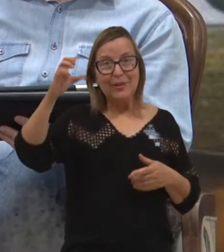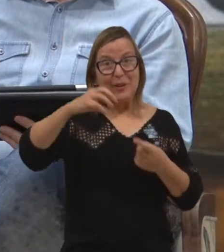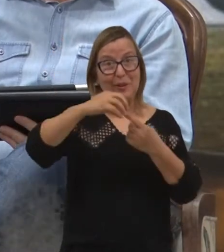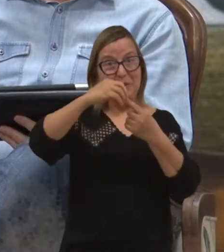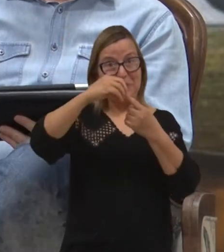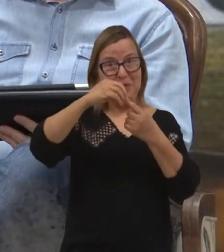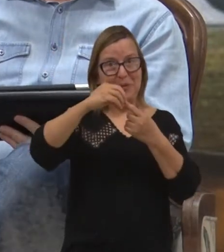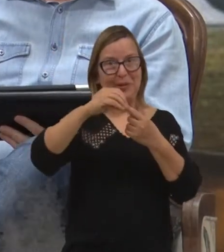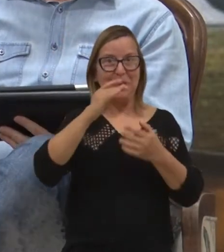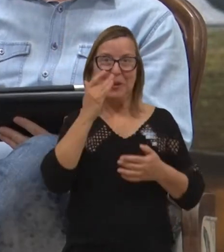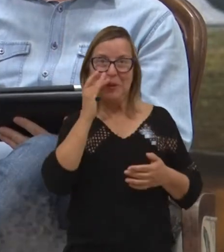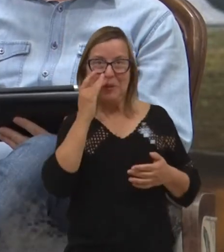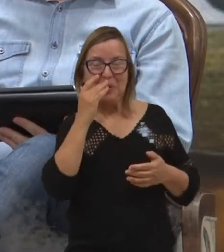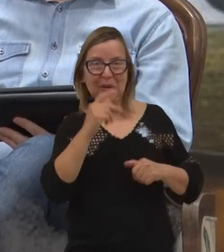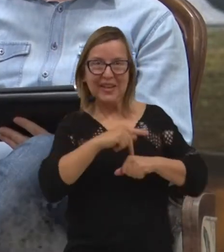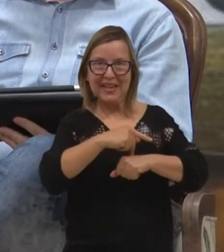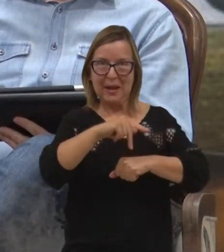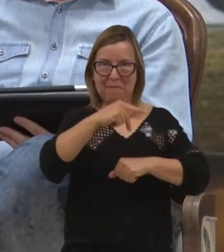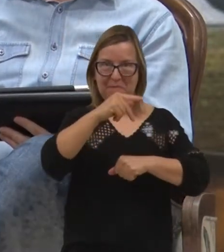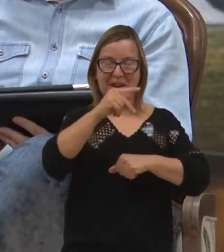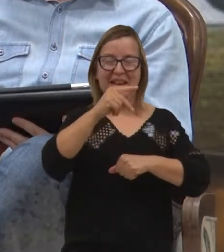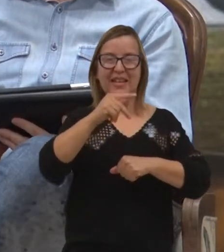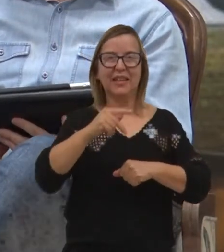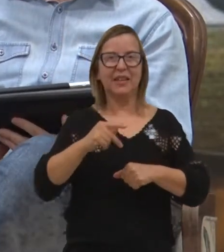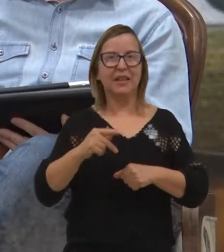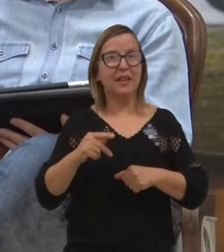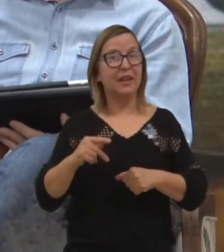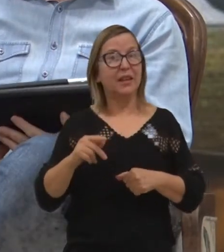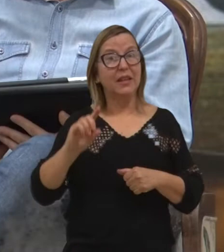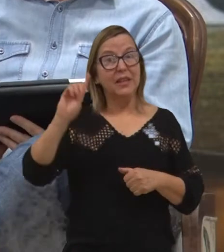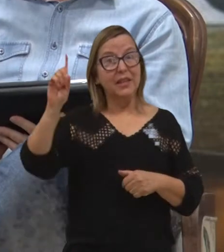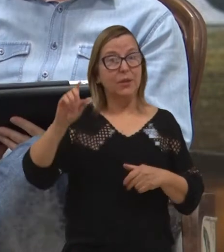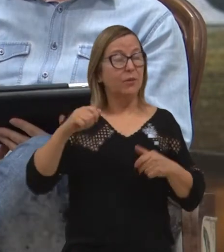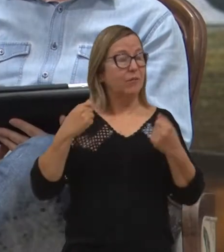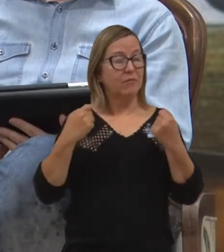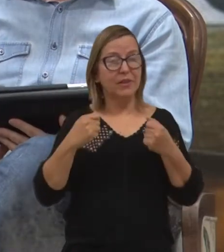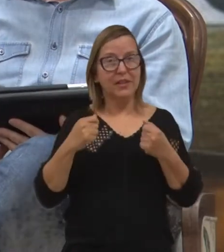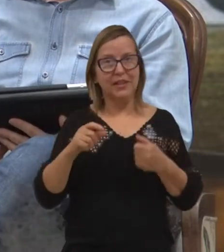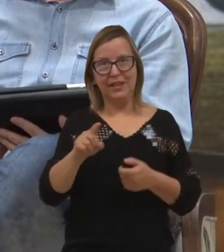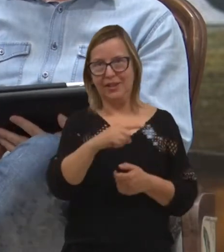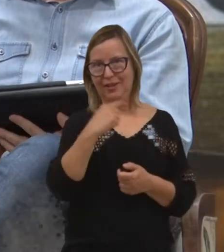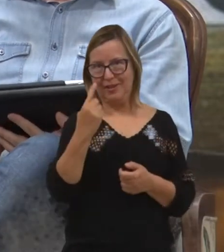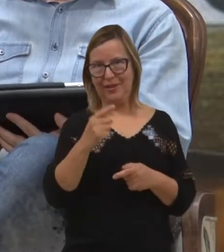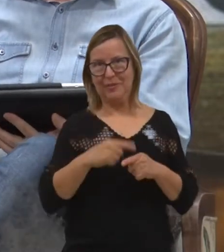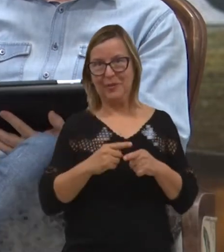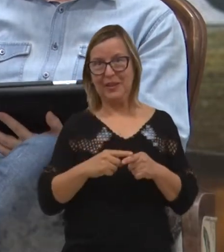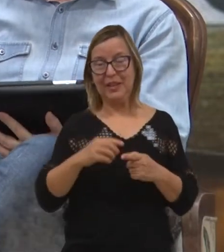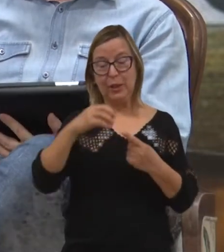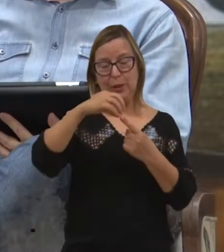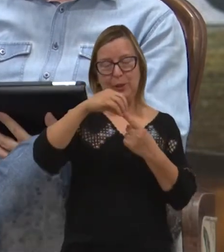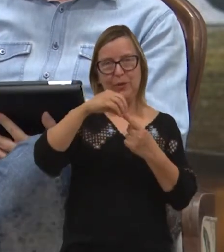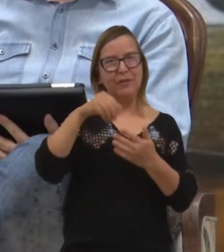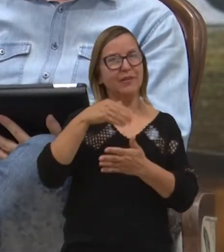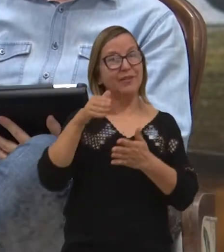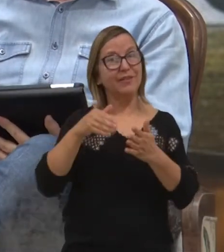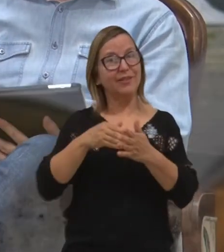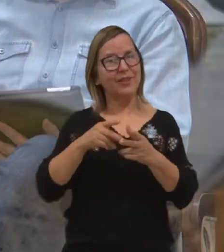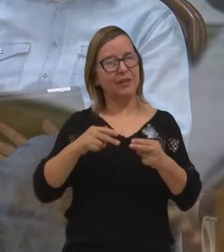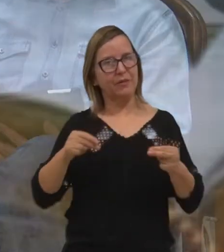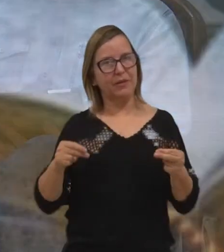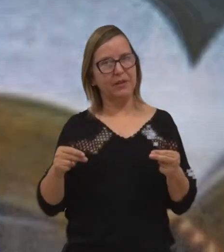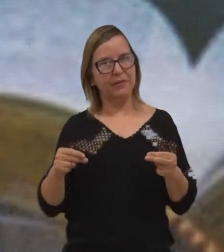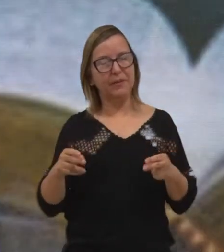é? Uhum. Que Ele não carece de nós, Ele é dono de todas as coisas. Mas essas